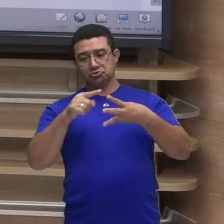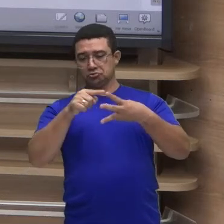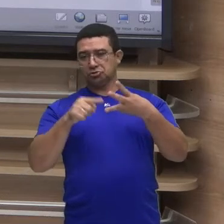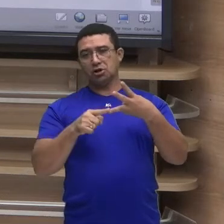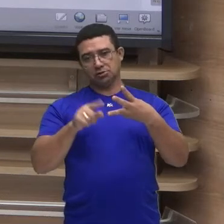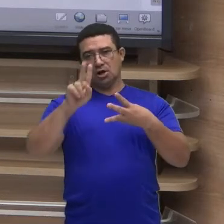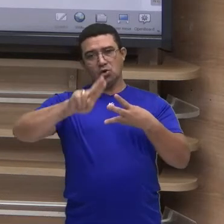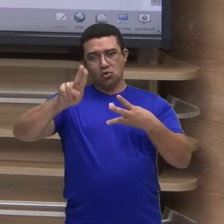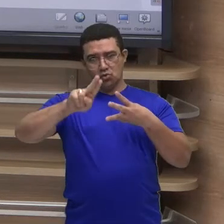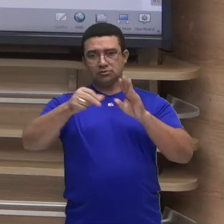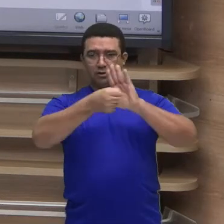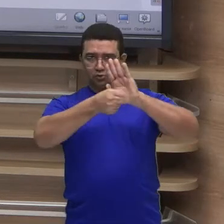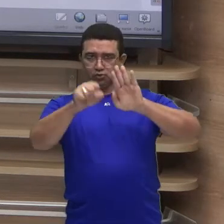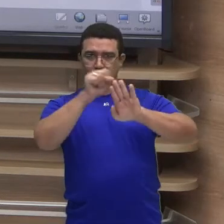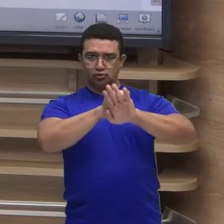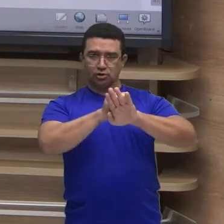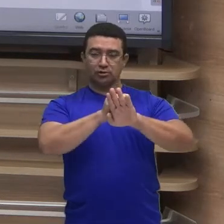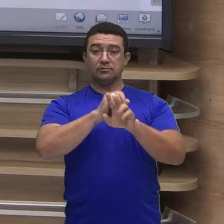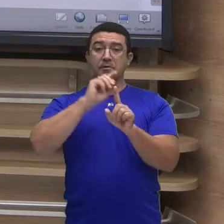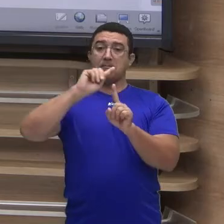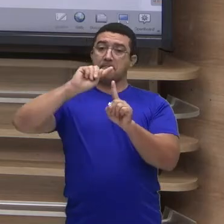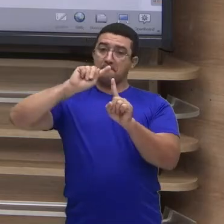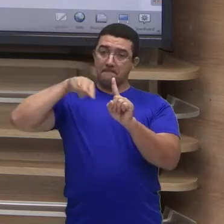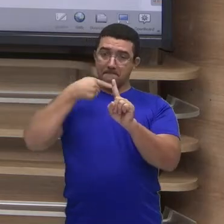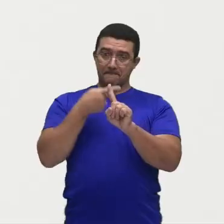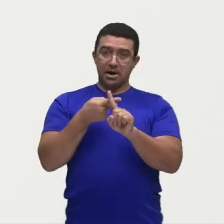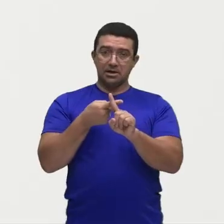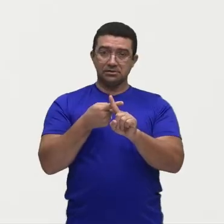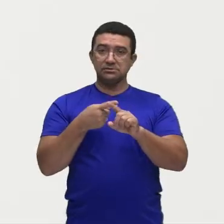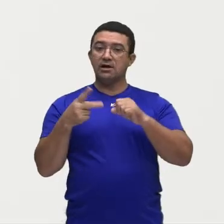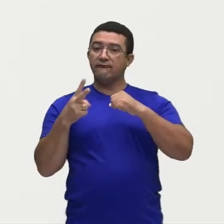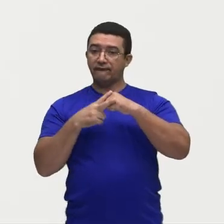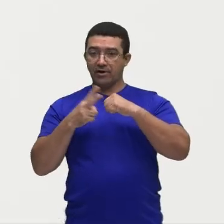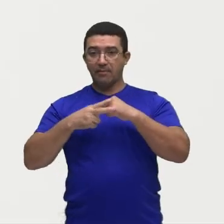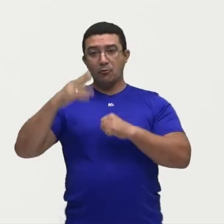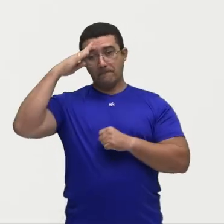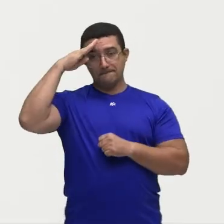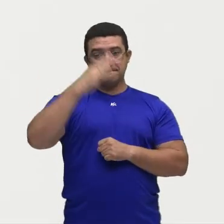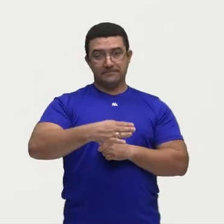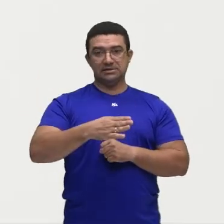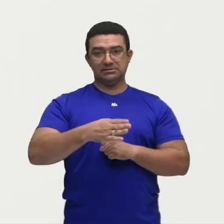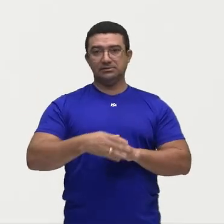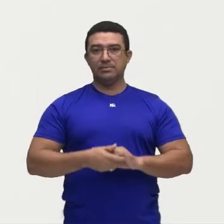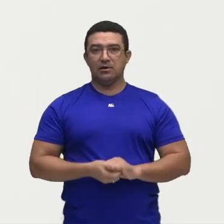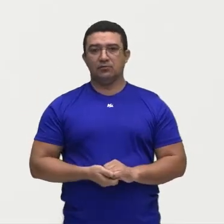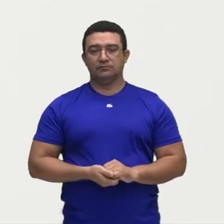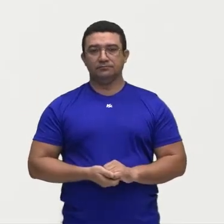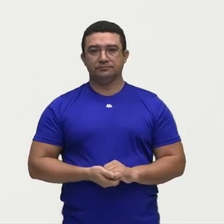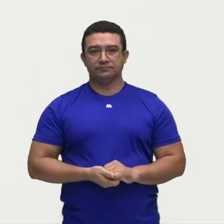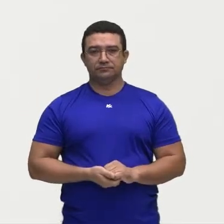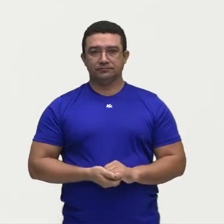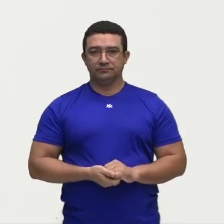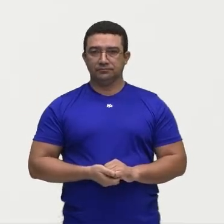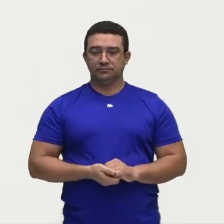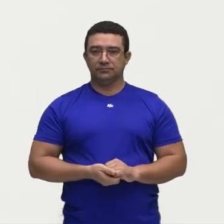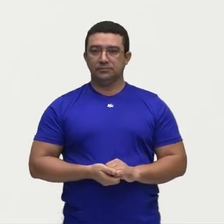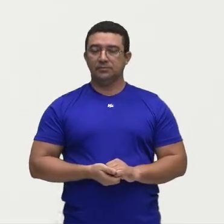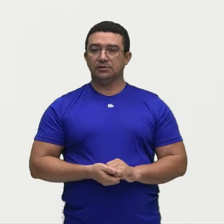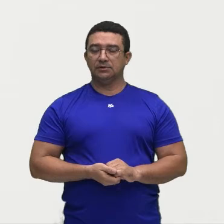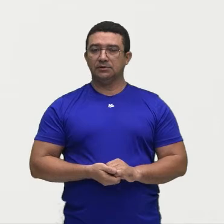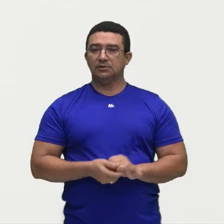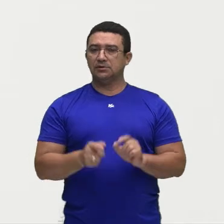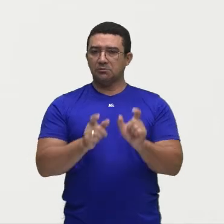ou it. Em seguida, nós temos quem? O verbo principal, acompanhado ou não